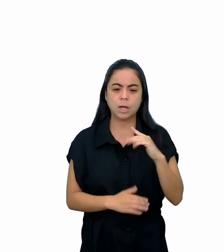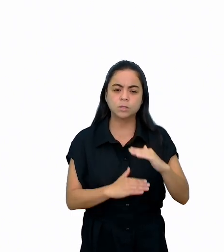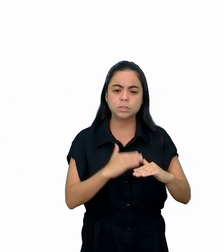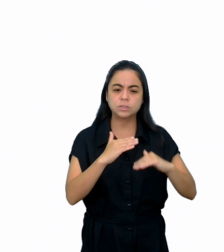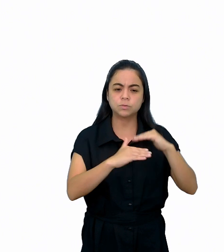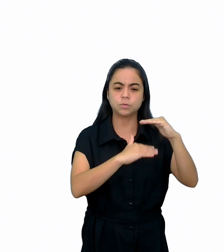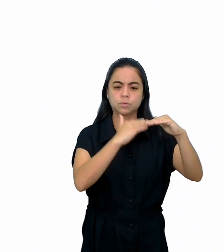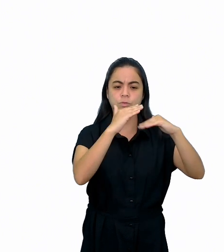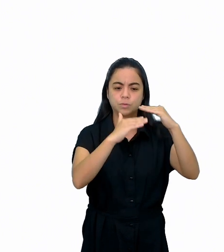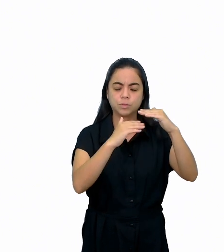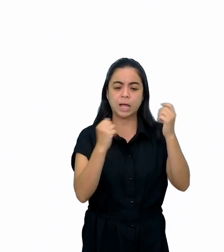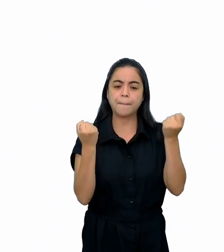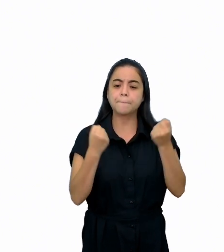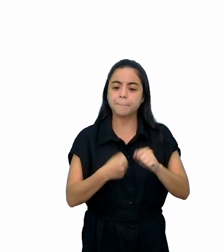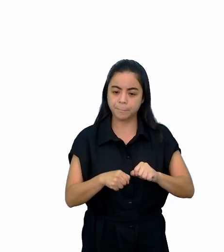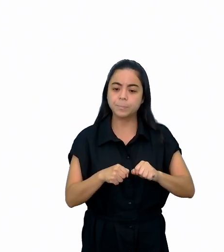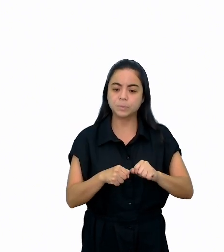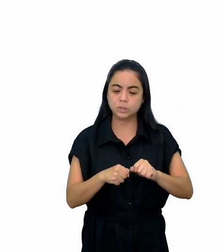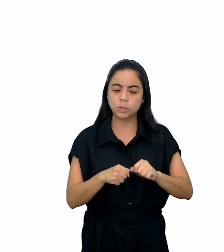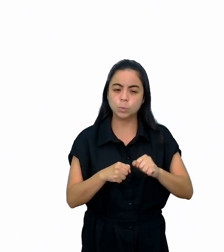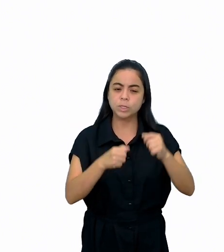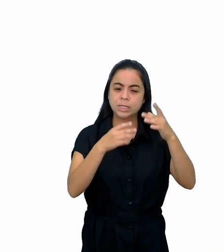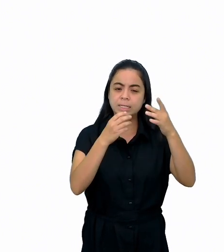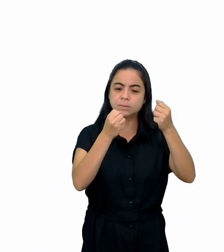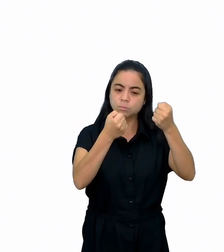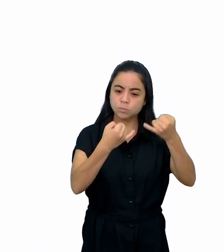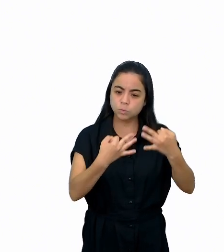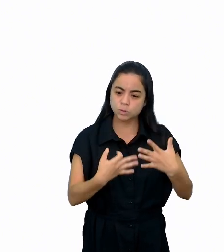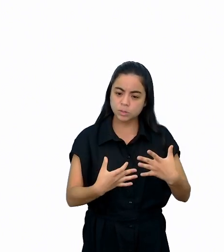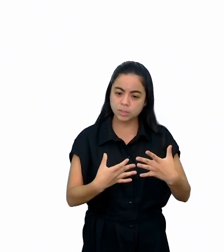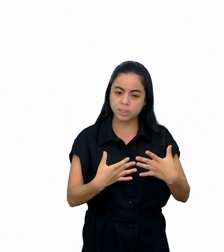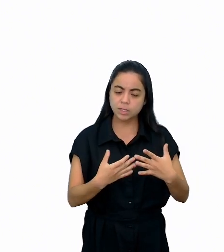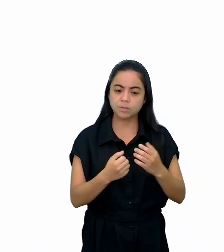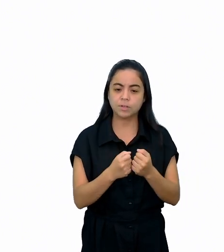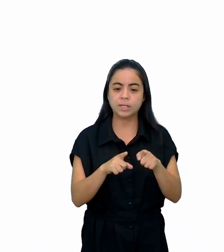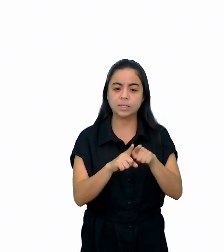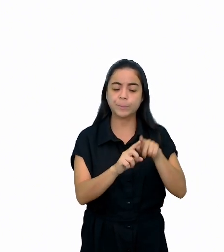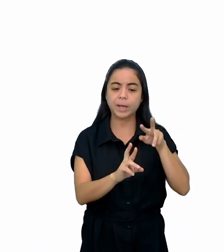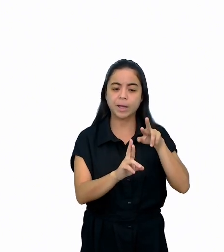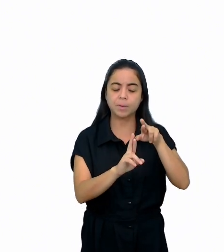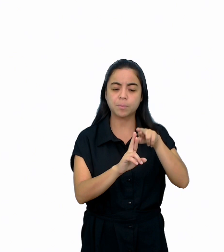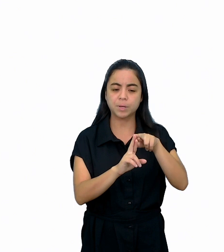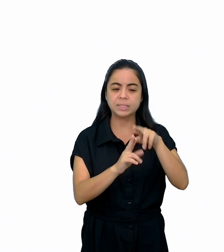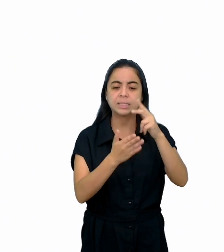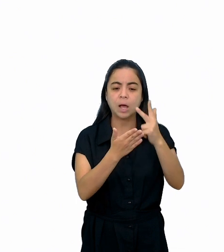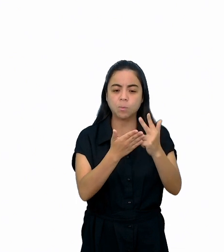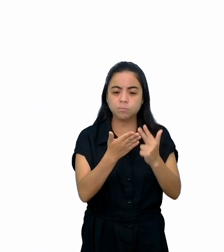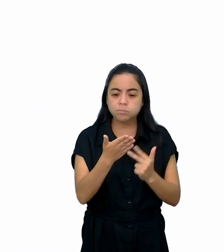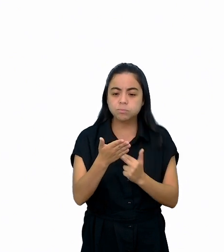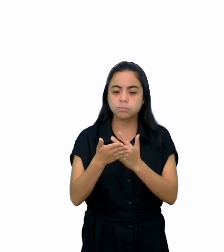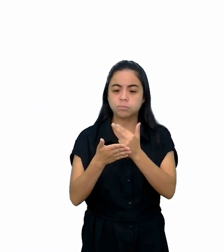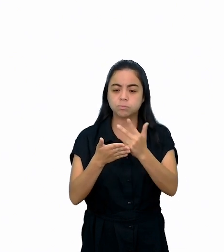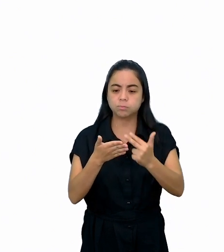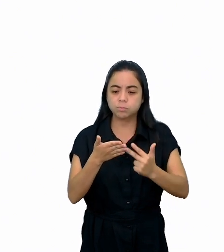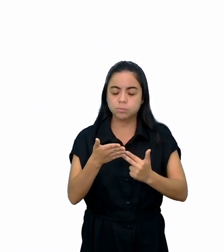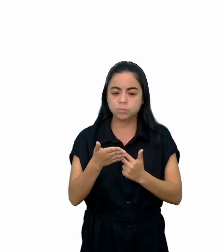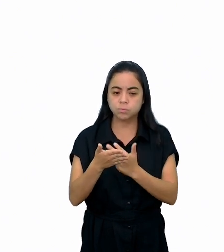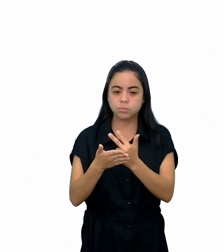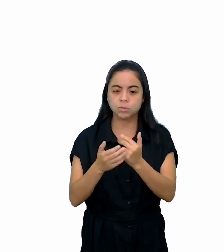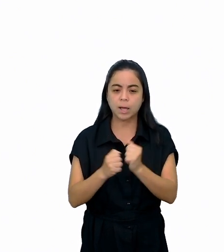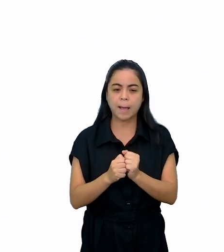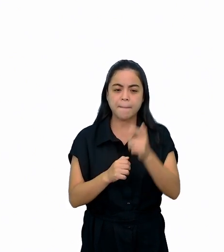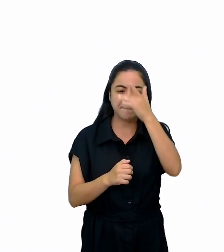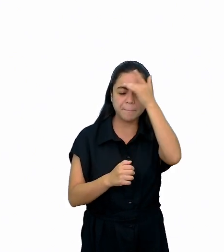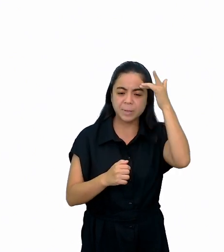a aptidão em descrever aí e representar uma movimentação de pessoas